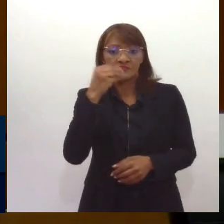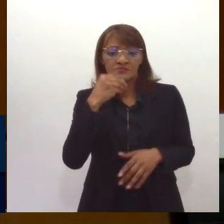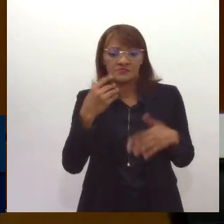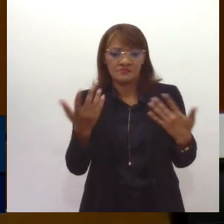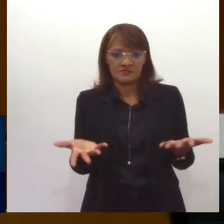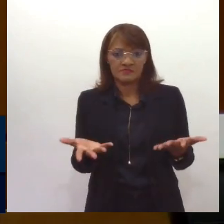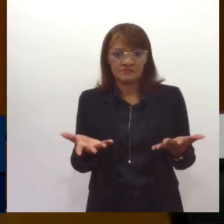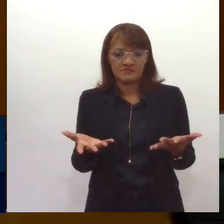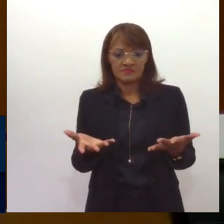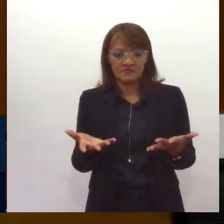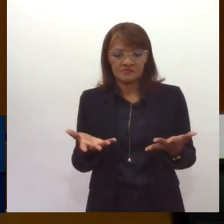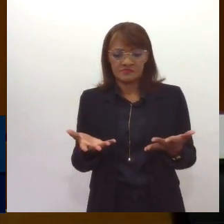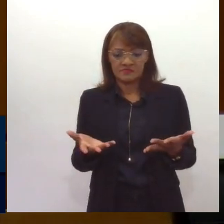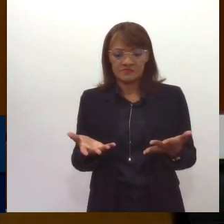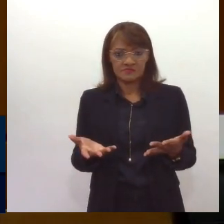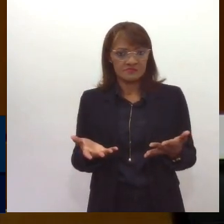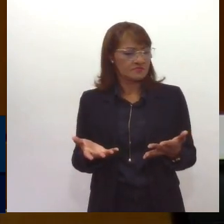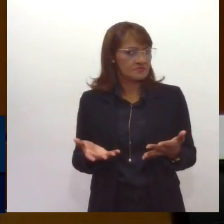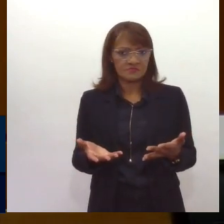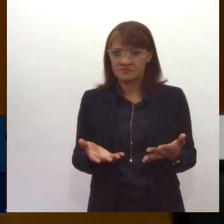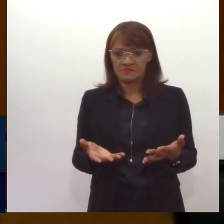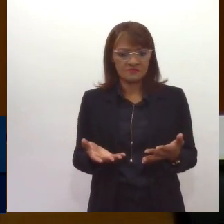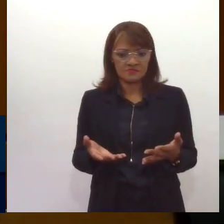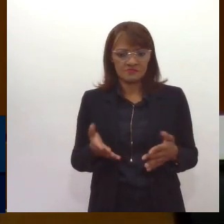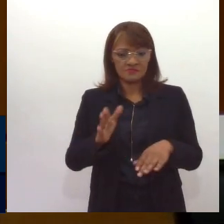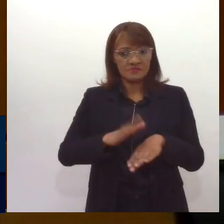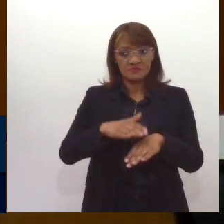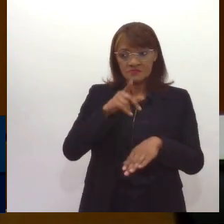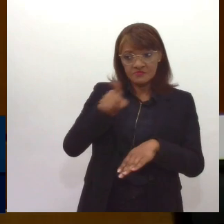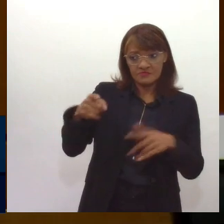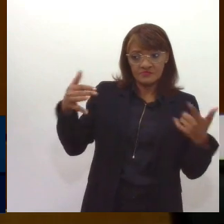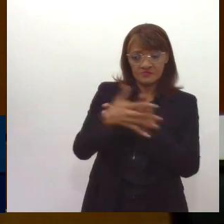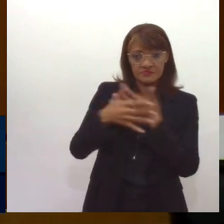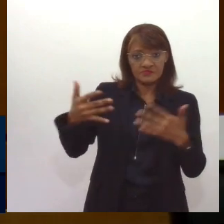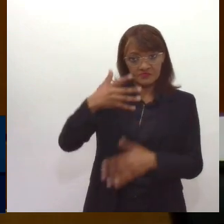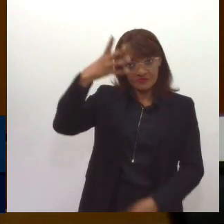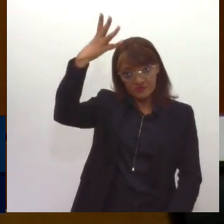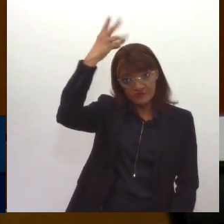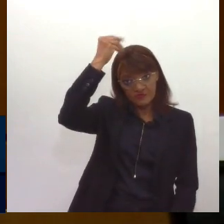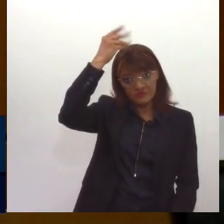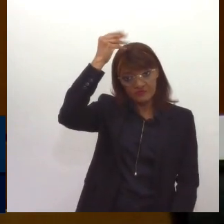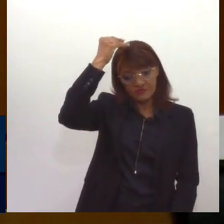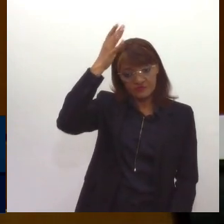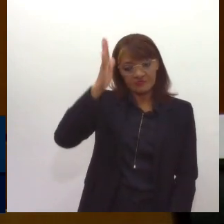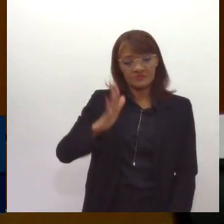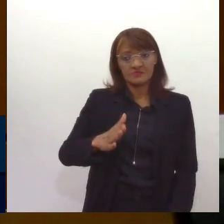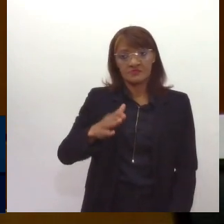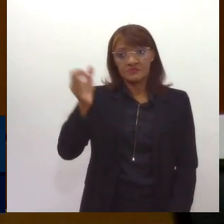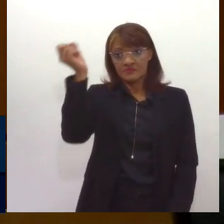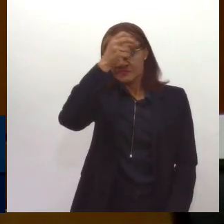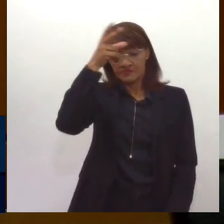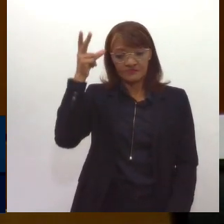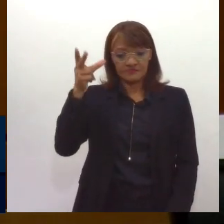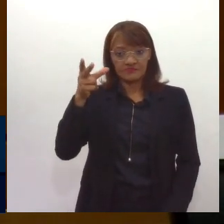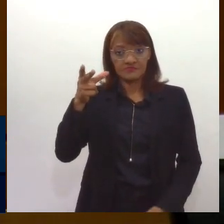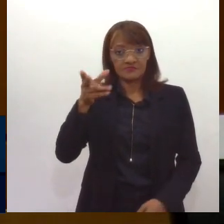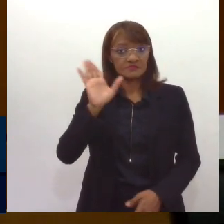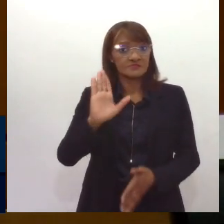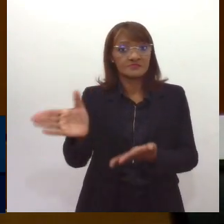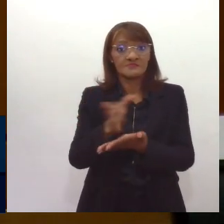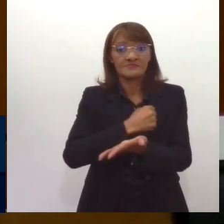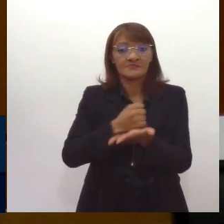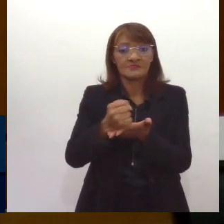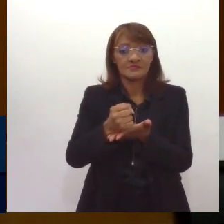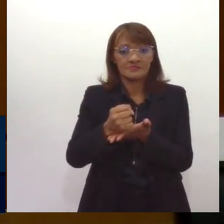Essa São Cristóvão que não tinha capacidade era São Cristóvão do passado. A São